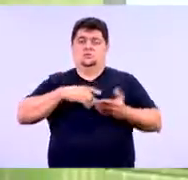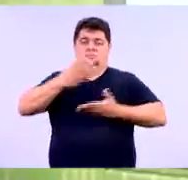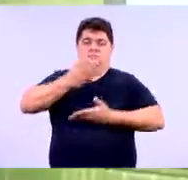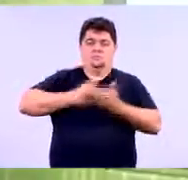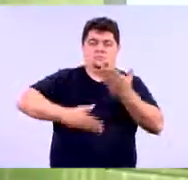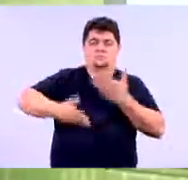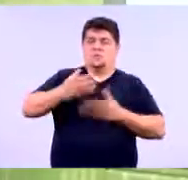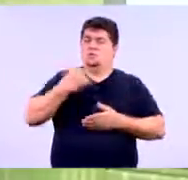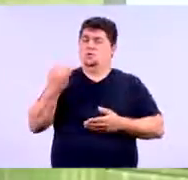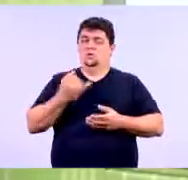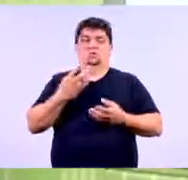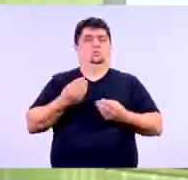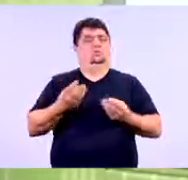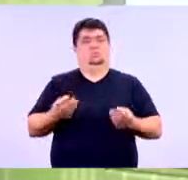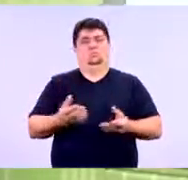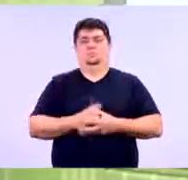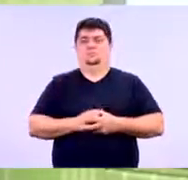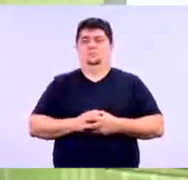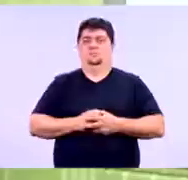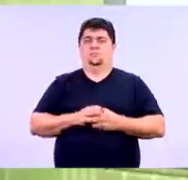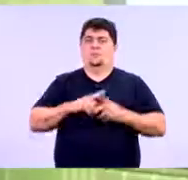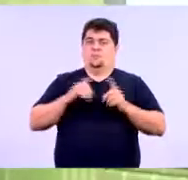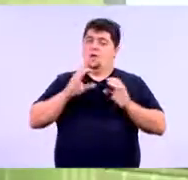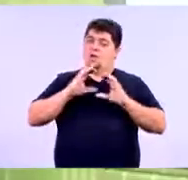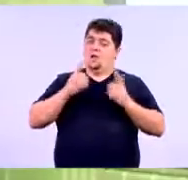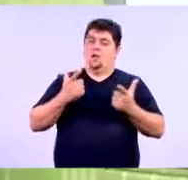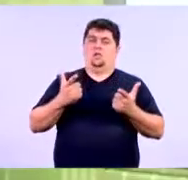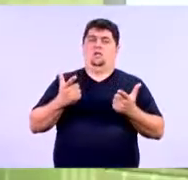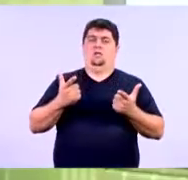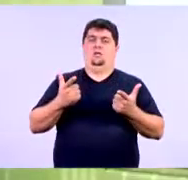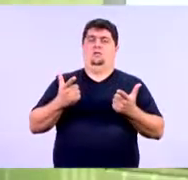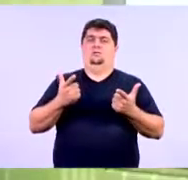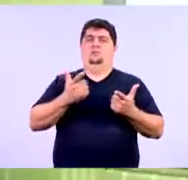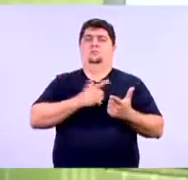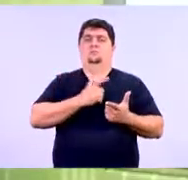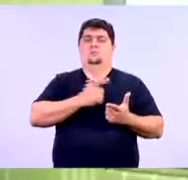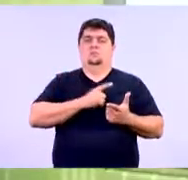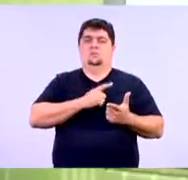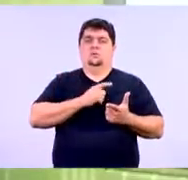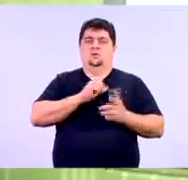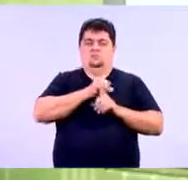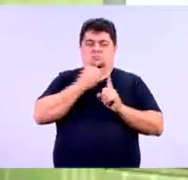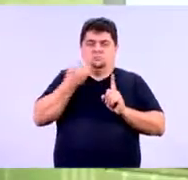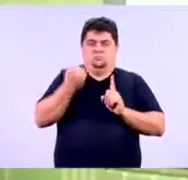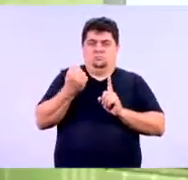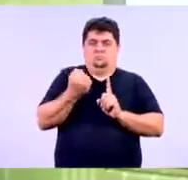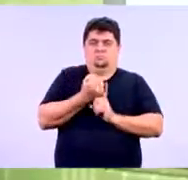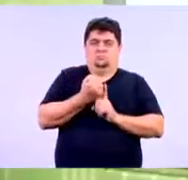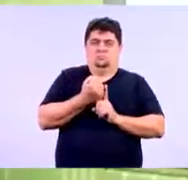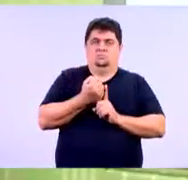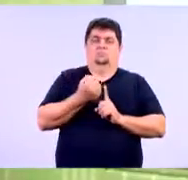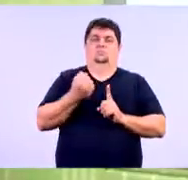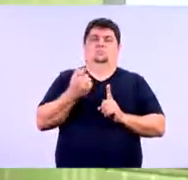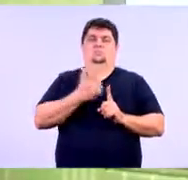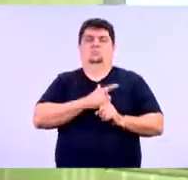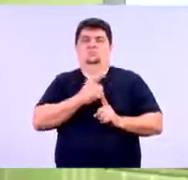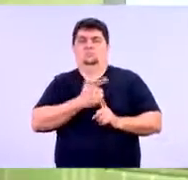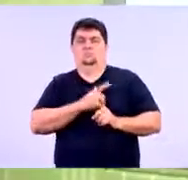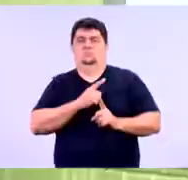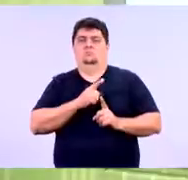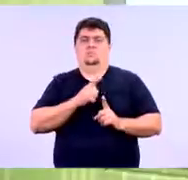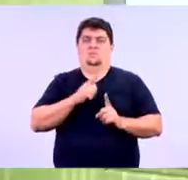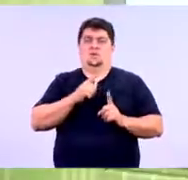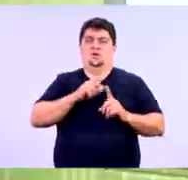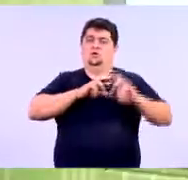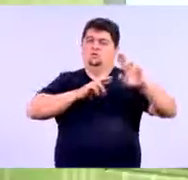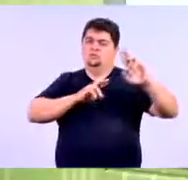sempre repito isso. Mas só para deixar claro, a contribuição social, ela é uma situação à parte da